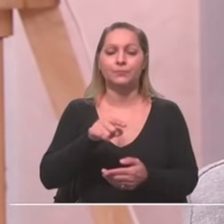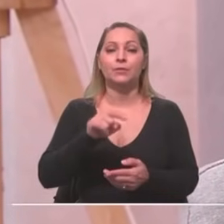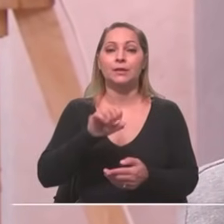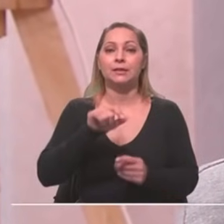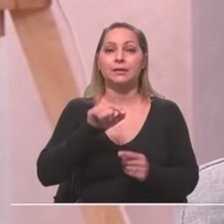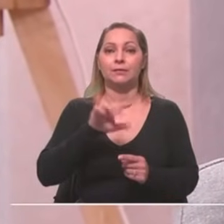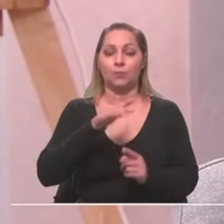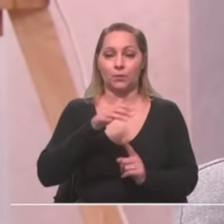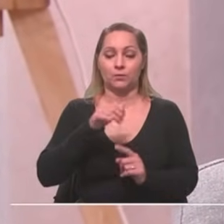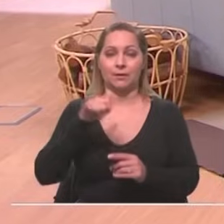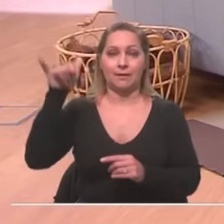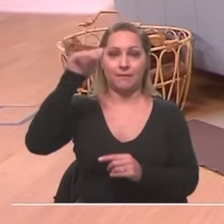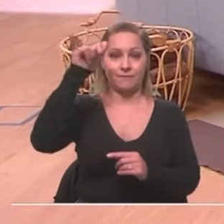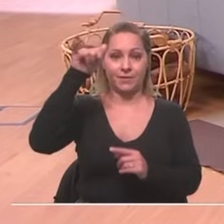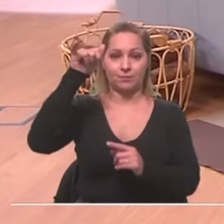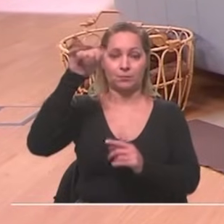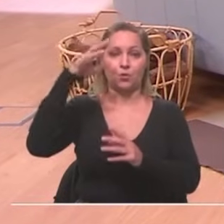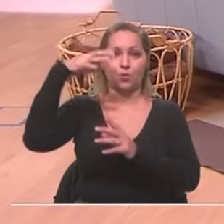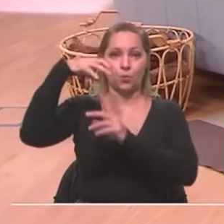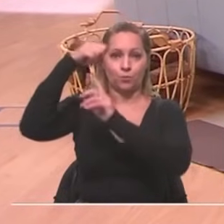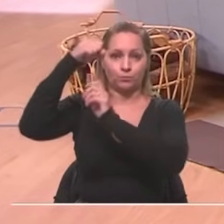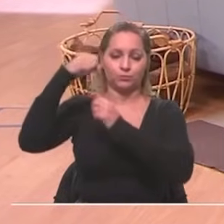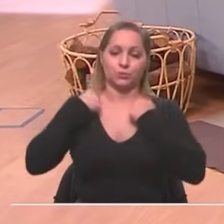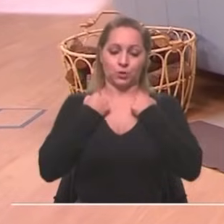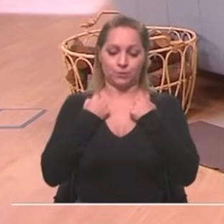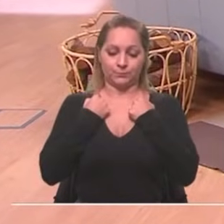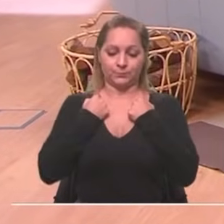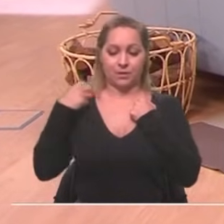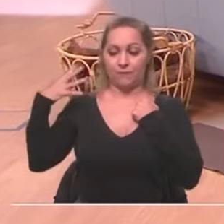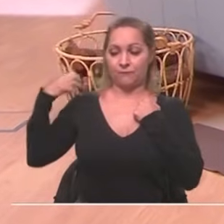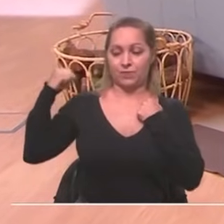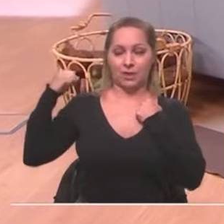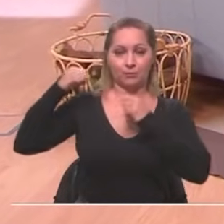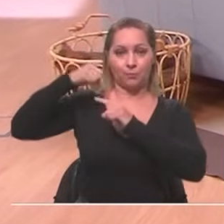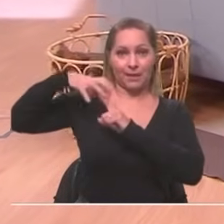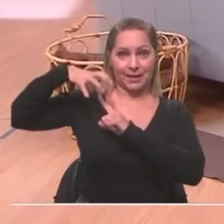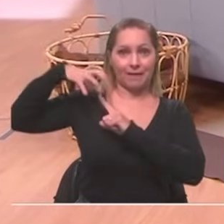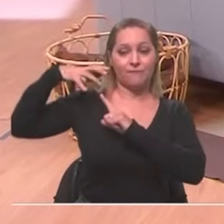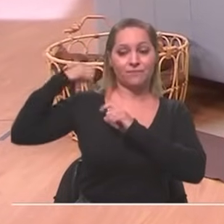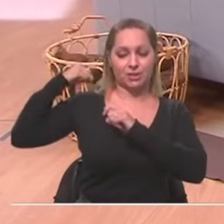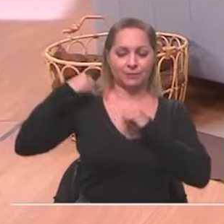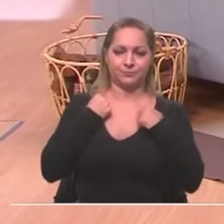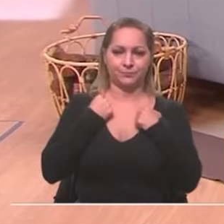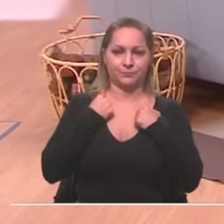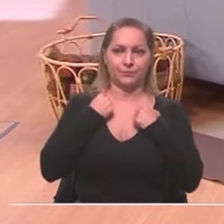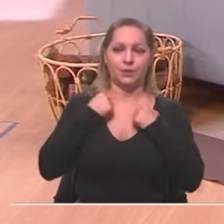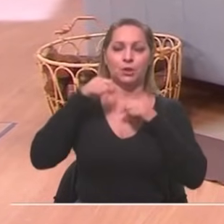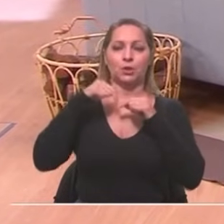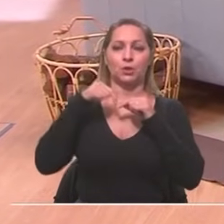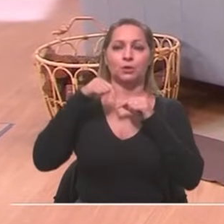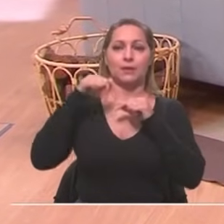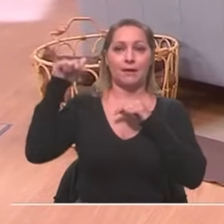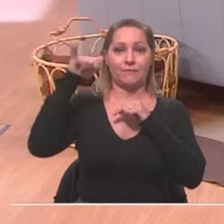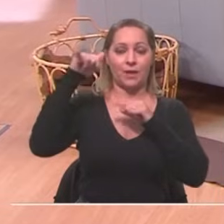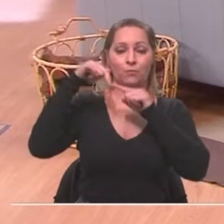nós saímos da aeronave, o paraquedas está fechado e nós entramos em choque queda livre. Abertura do paraquedas a abrir. Ah, pois. Do paraquedas a abrir. Sim,